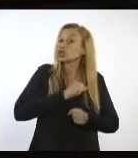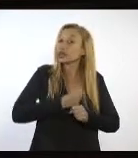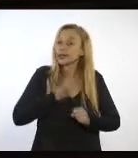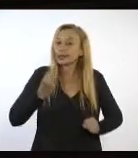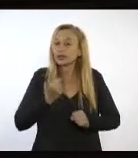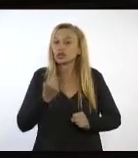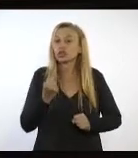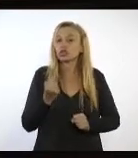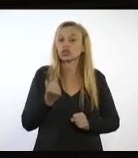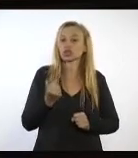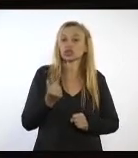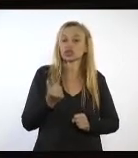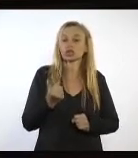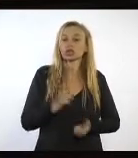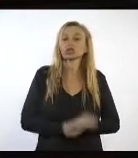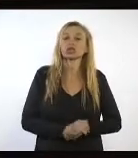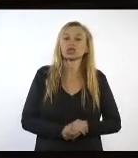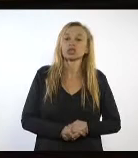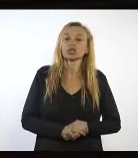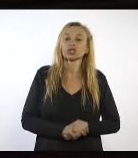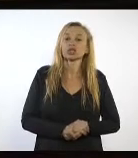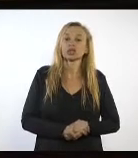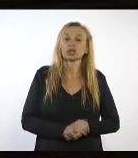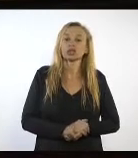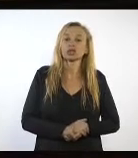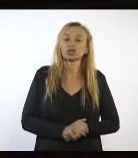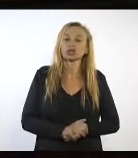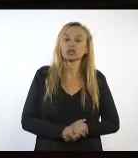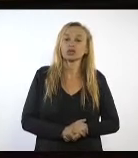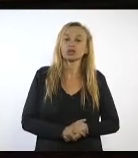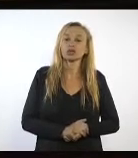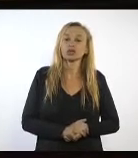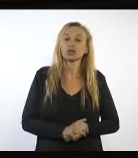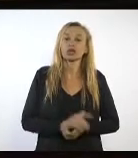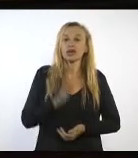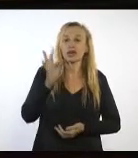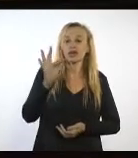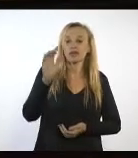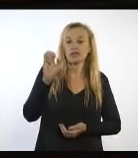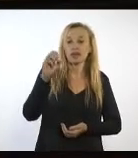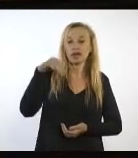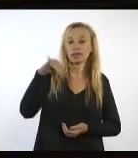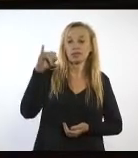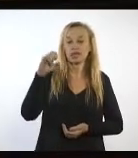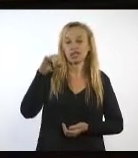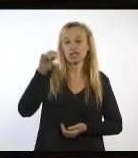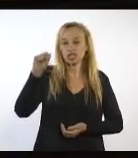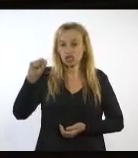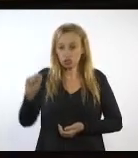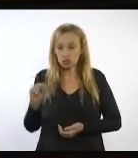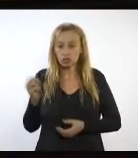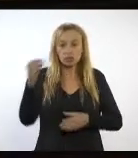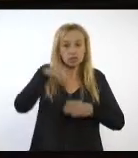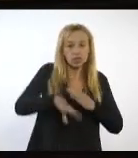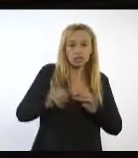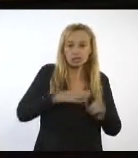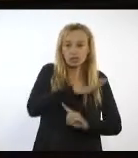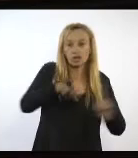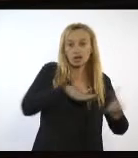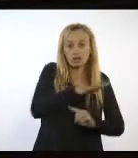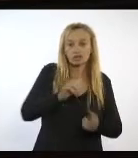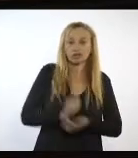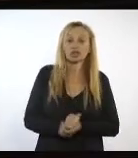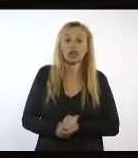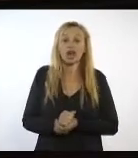aumento incessante do número de feminicídios na nossa sociedade, quando a gente vê a naturalização